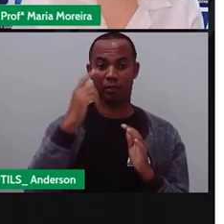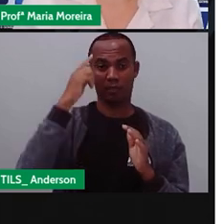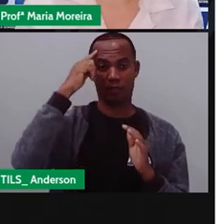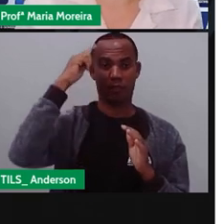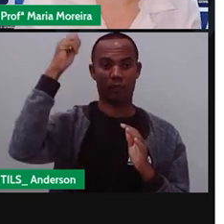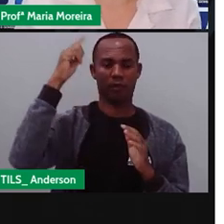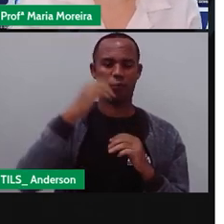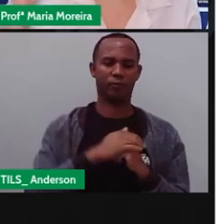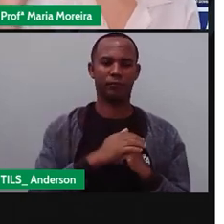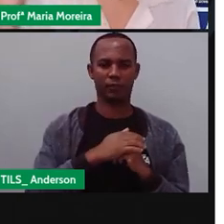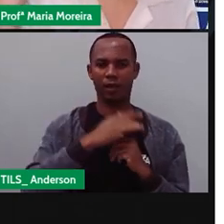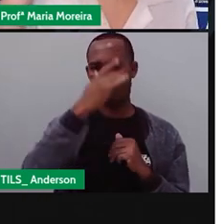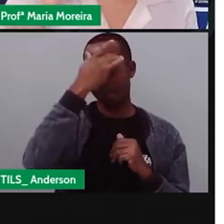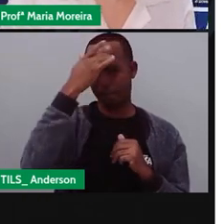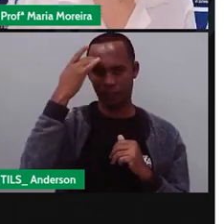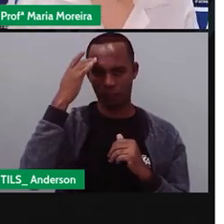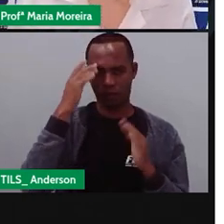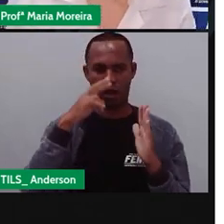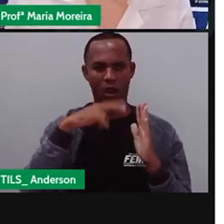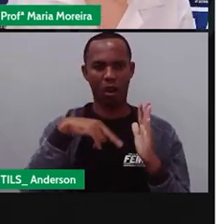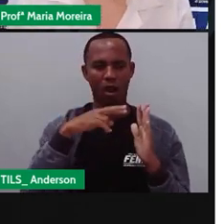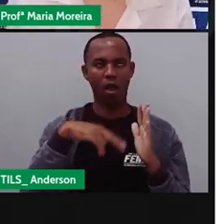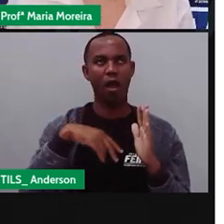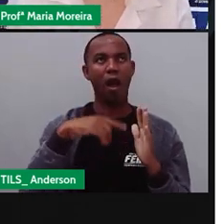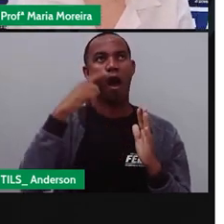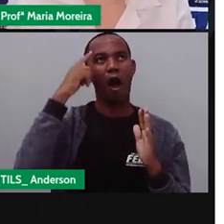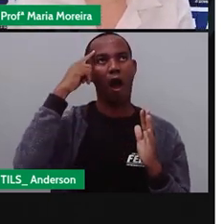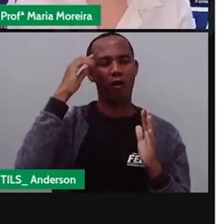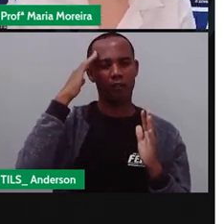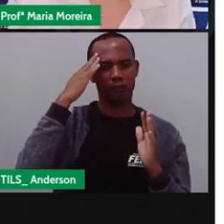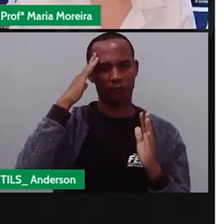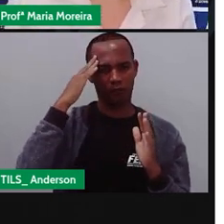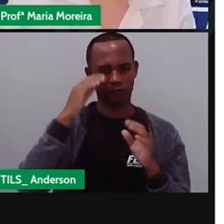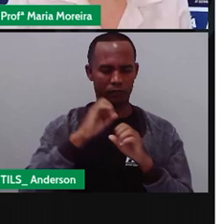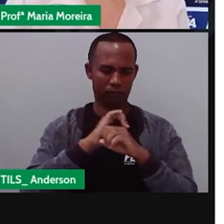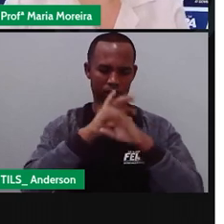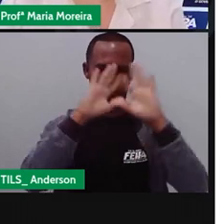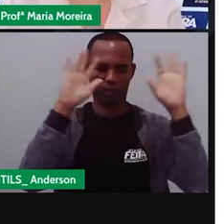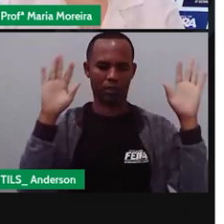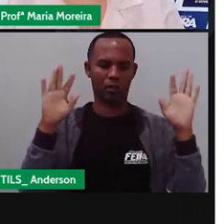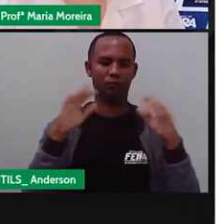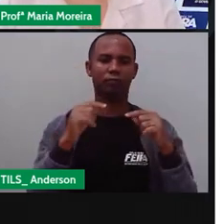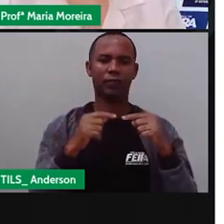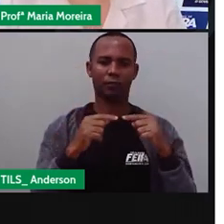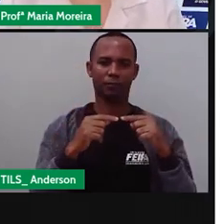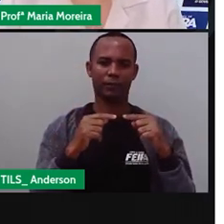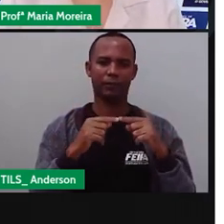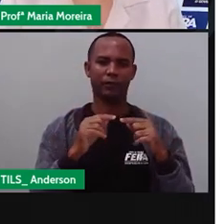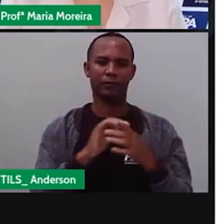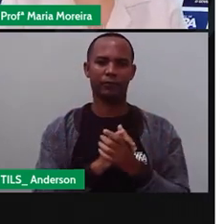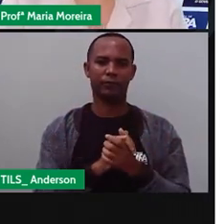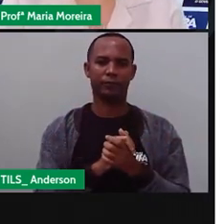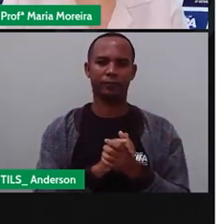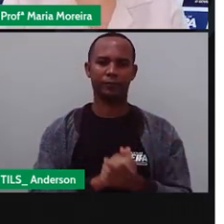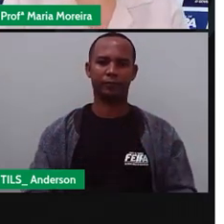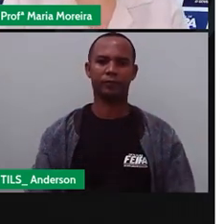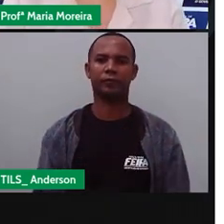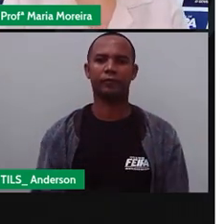a pessoa que lê, ela vai dizer: entendi, agora sim o que está aí faz sentido.